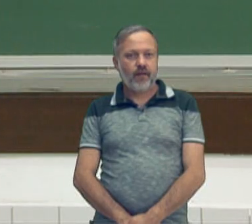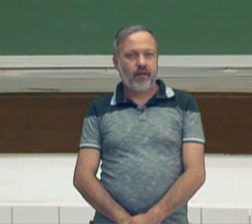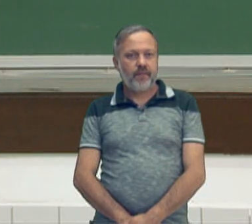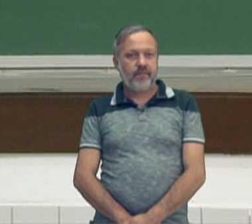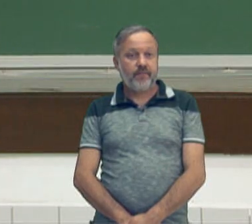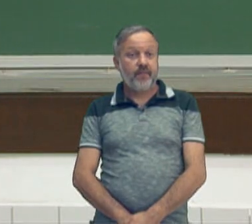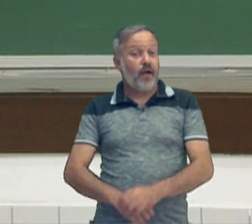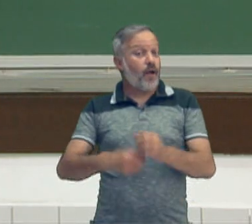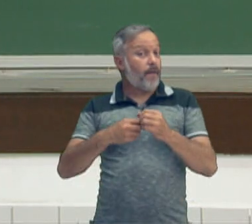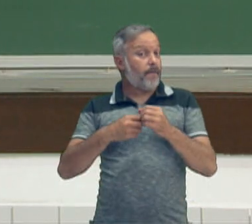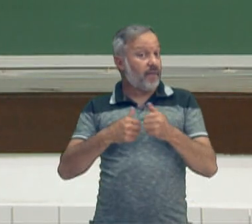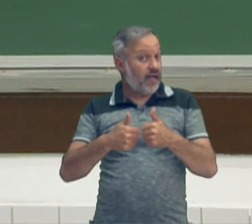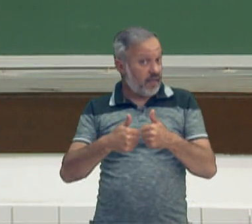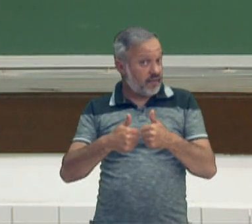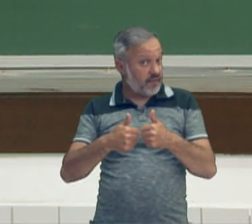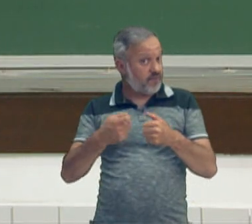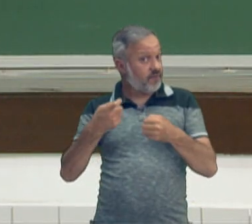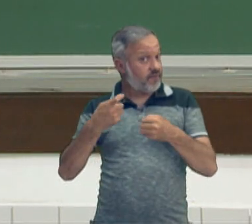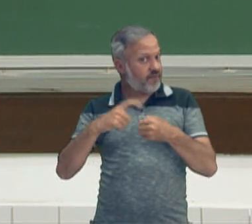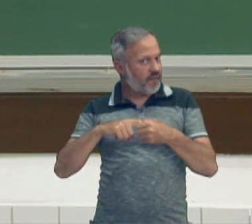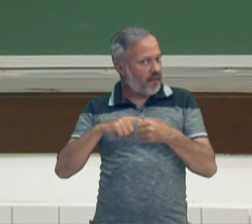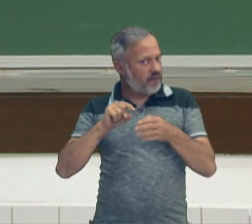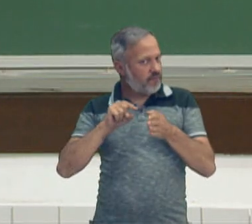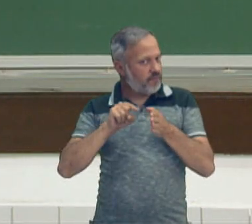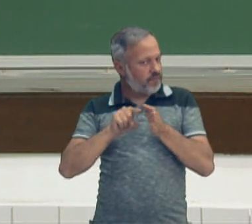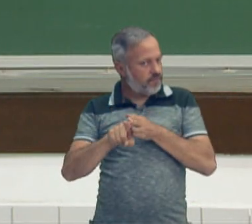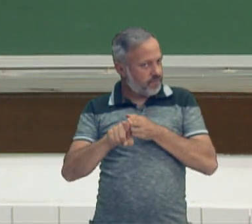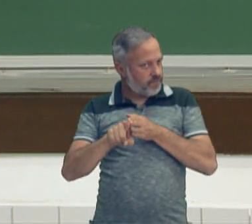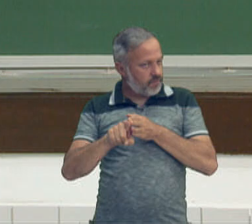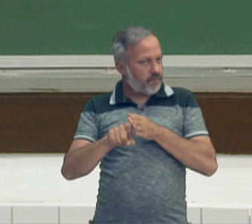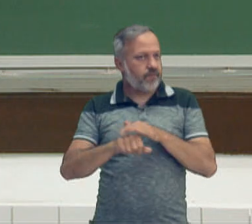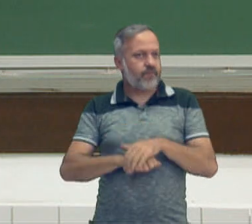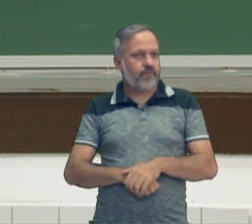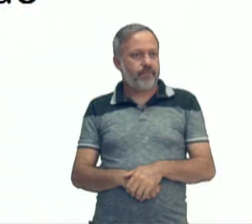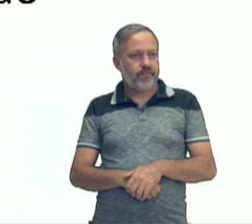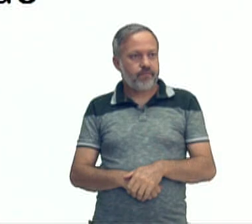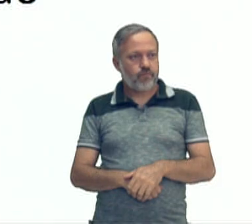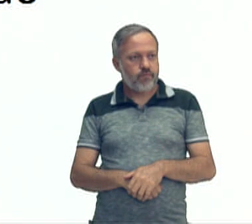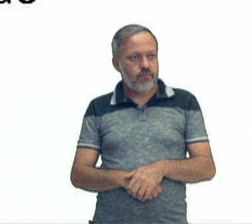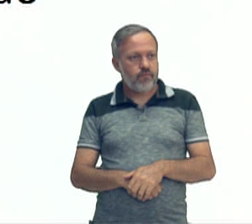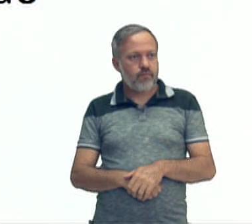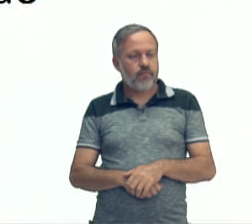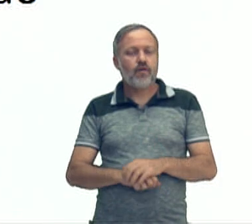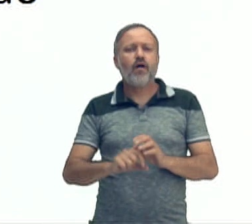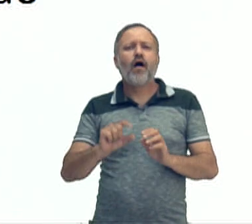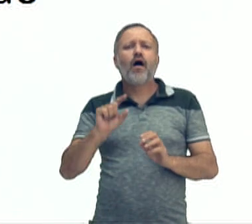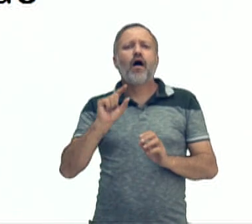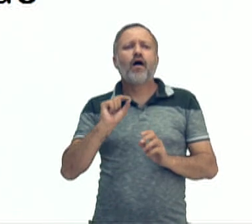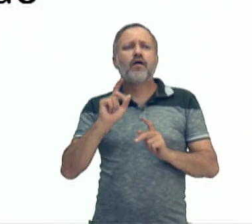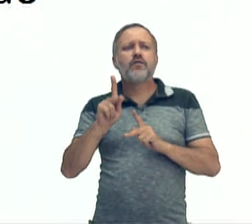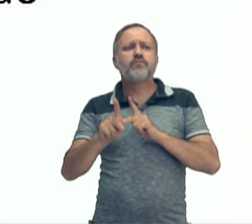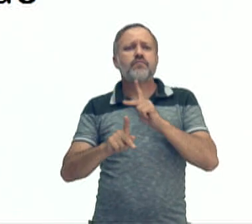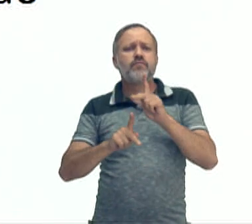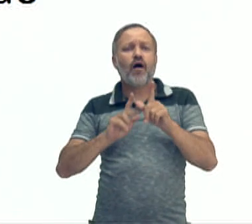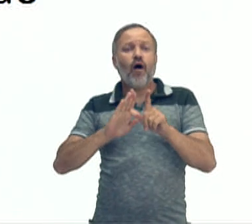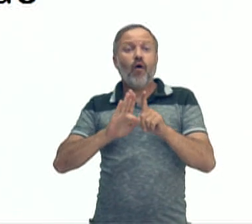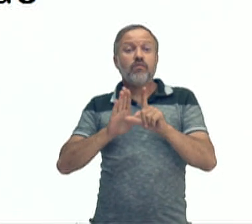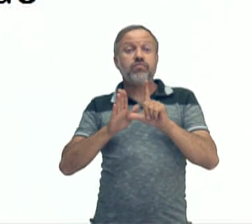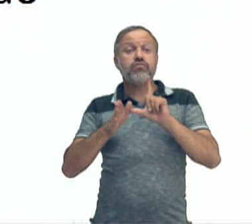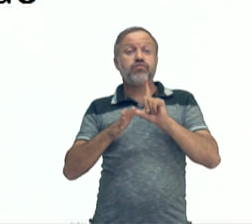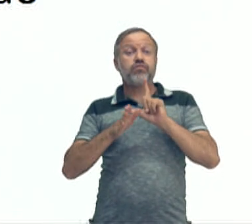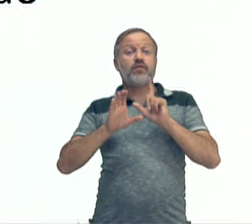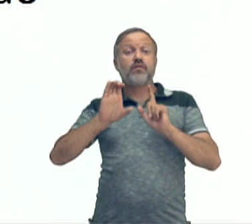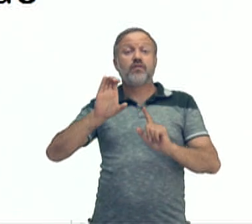Beleza, então, pessoal, vamos retomando aí. Vou ler junto, vamos lá. Quem eram os povos pré-colombianos? Mole,